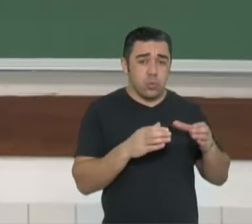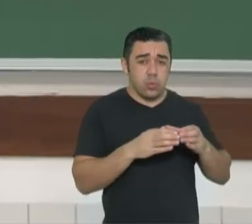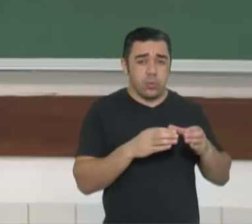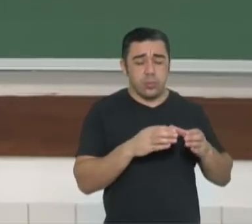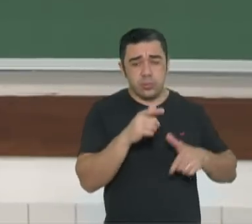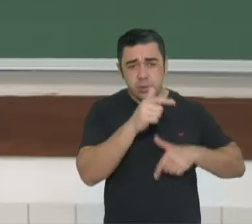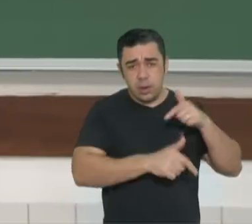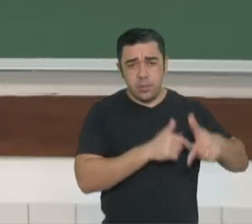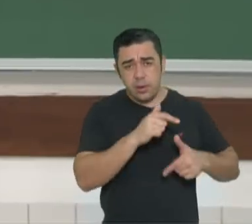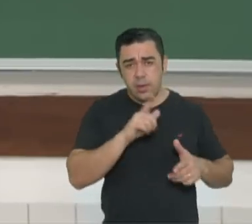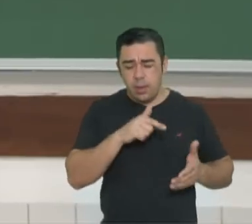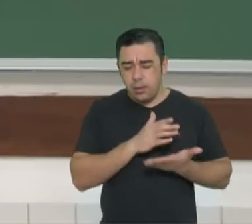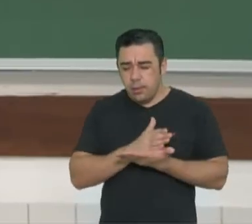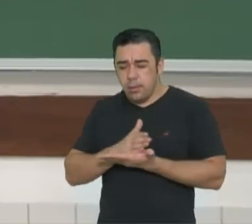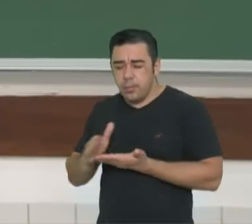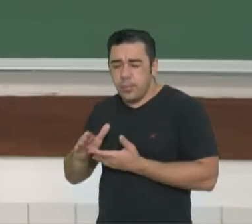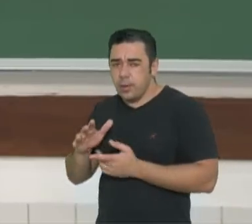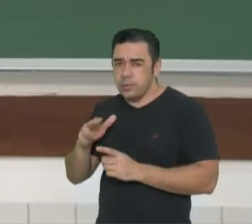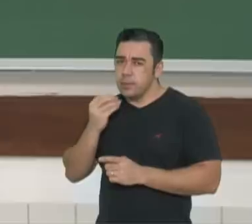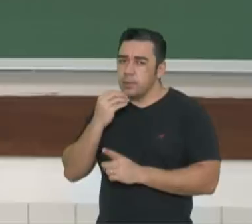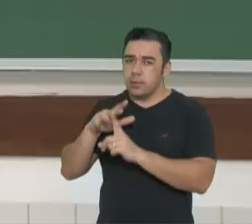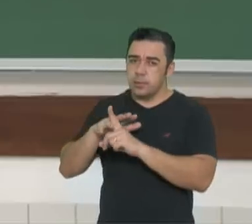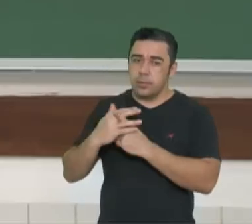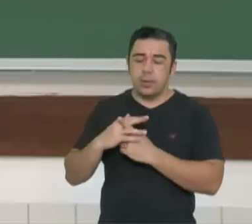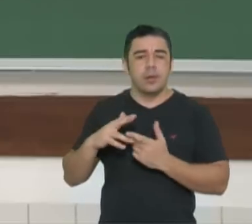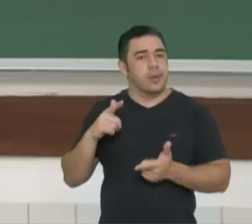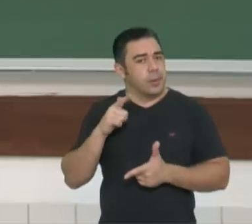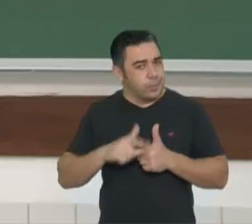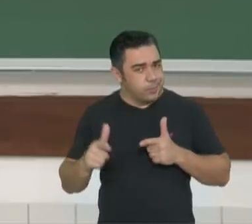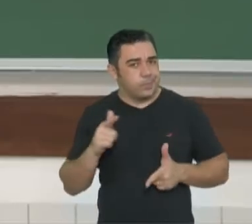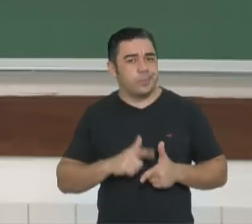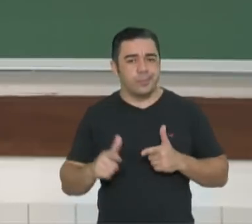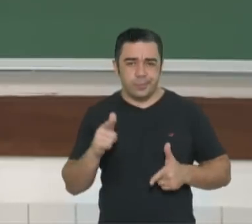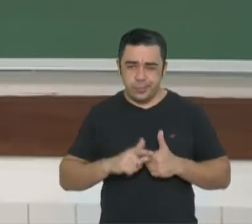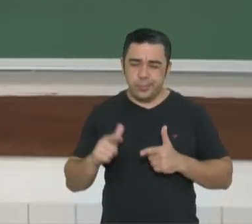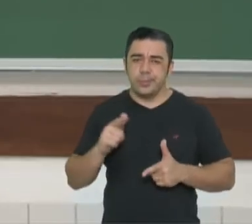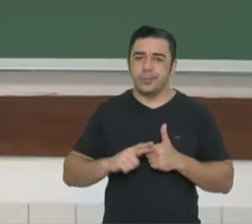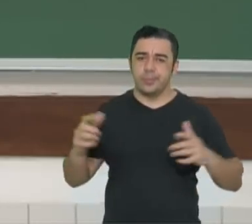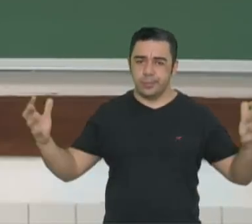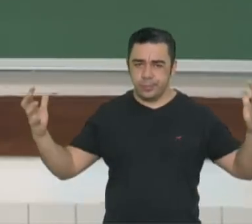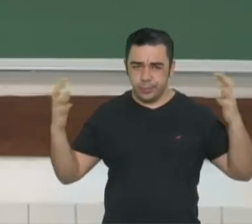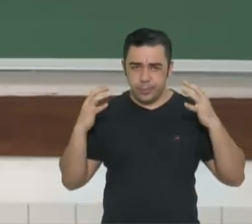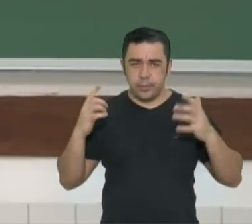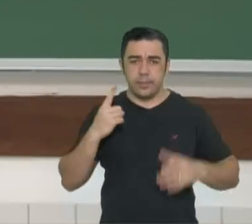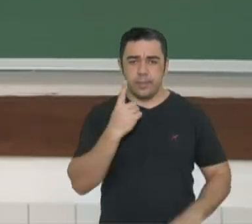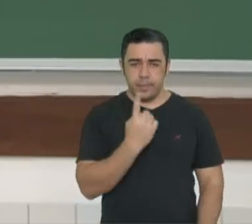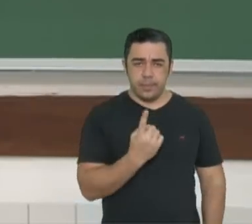Brasil entrar no socialismo. Então a tensão toda colocada no ar no ano de